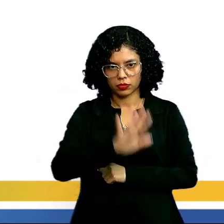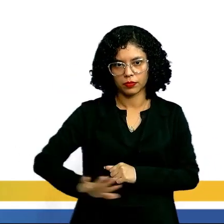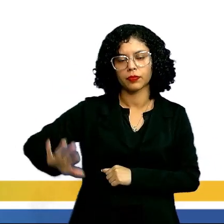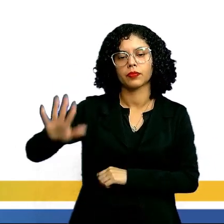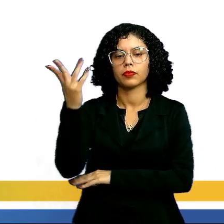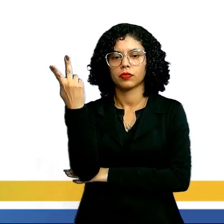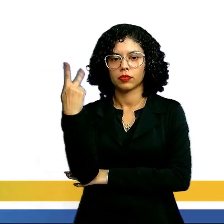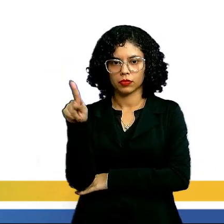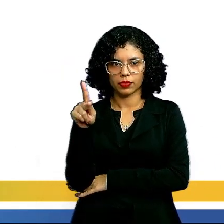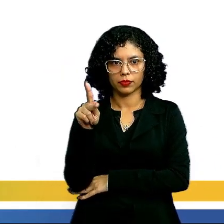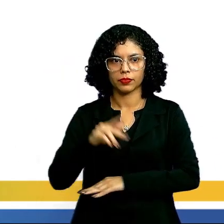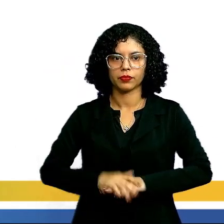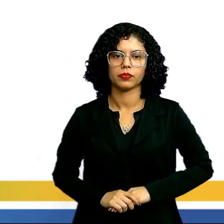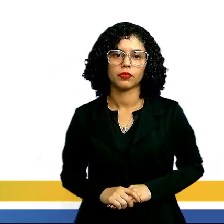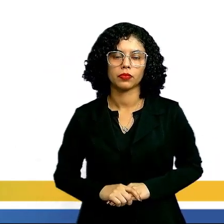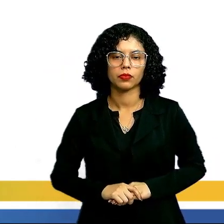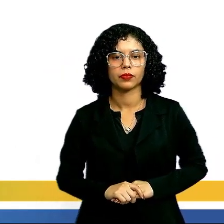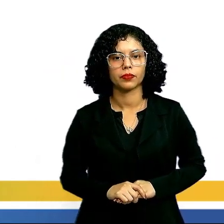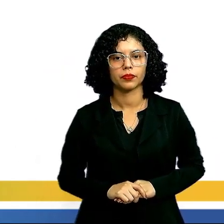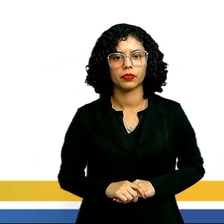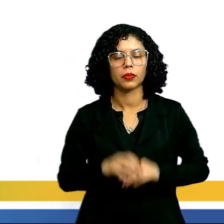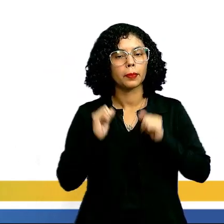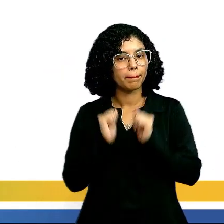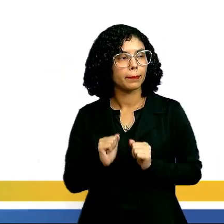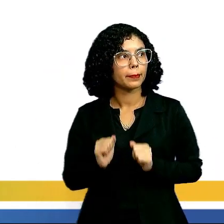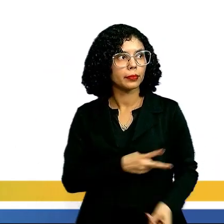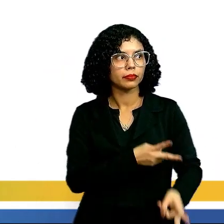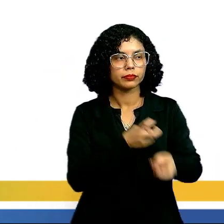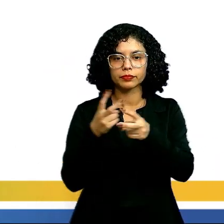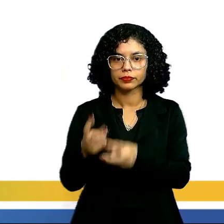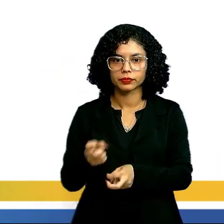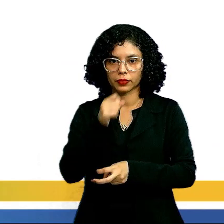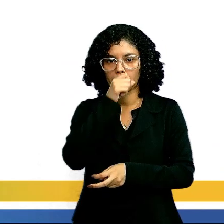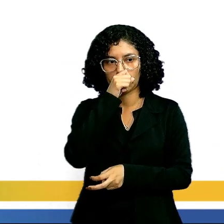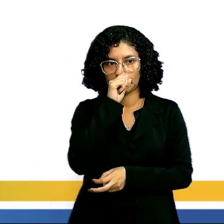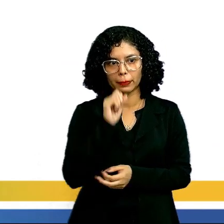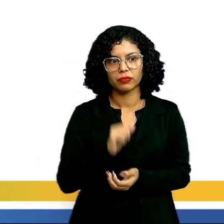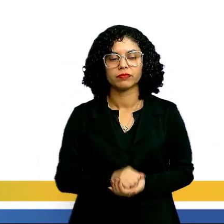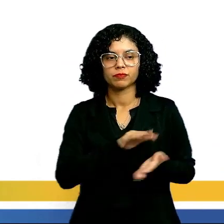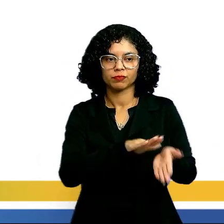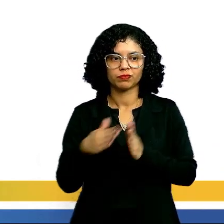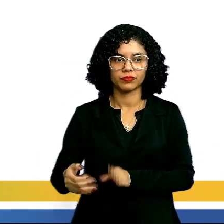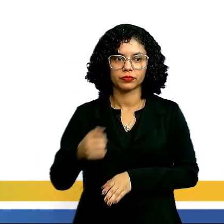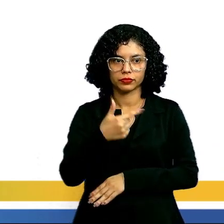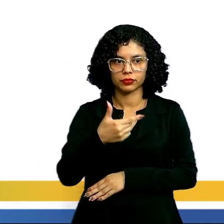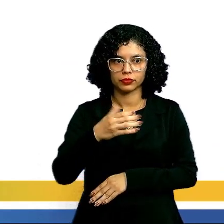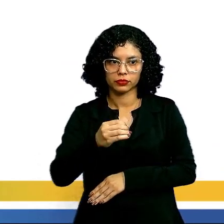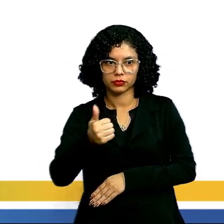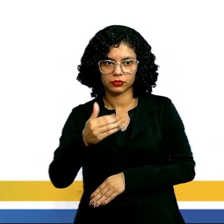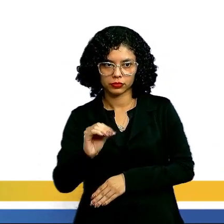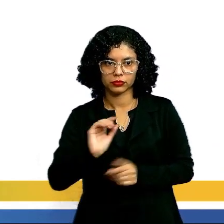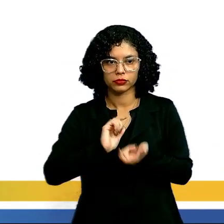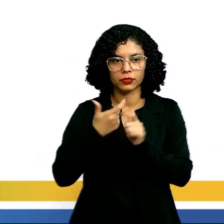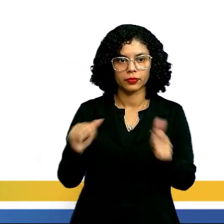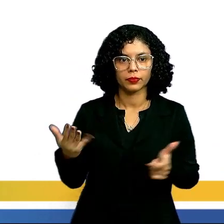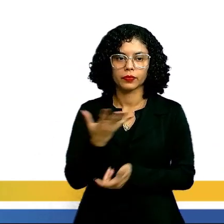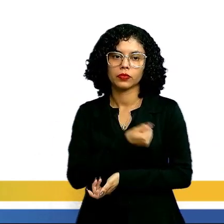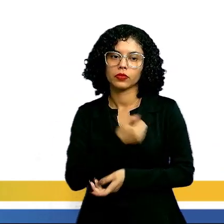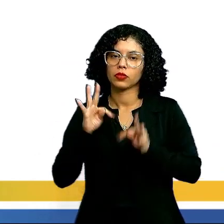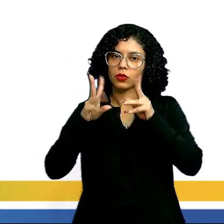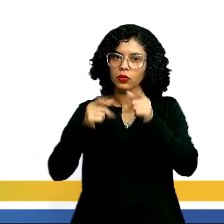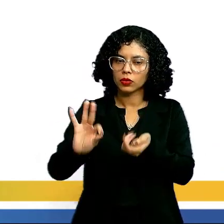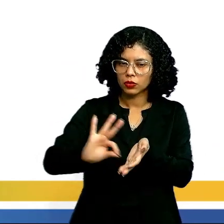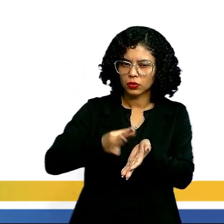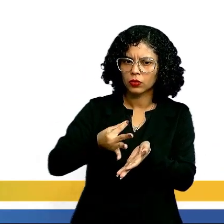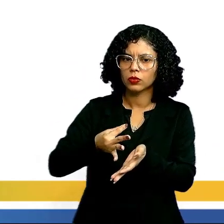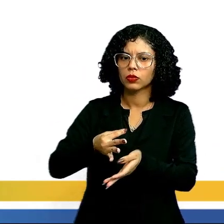apresentou crescimento em todo o período. Podemos notar que, a partir de